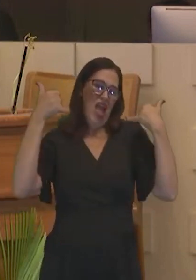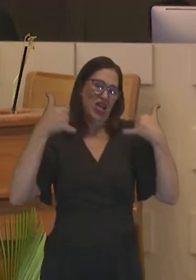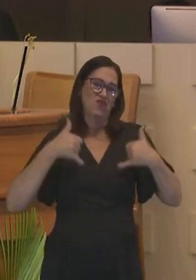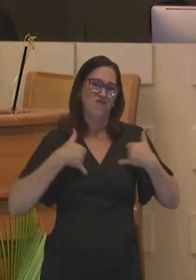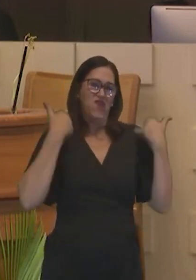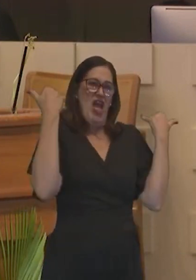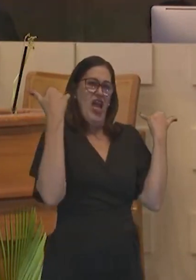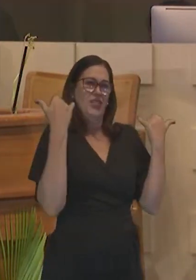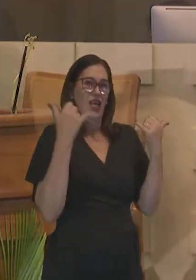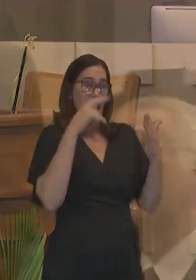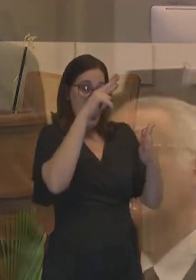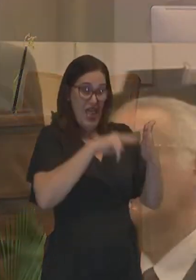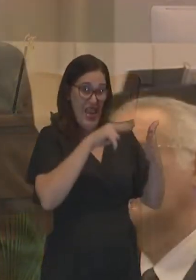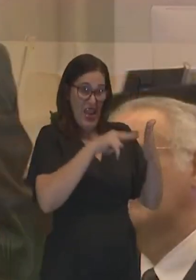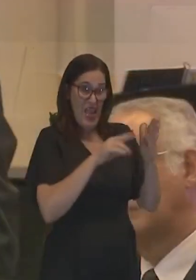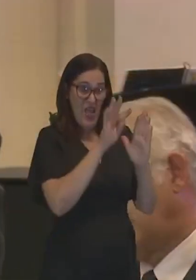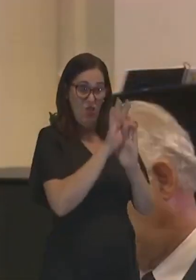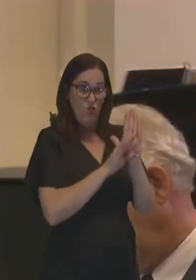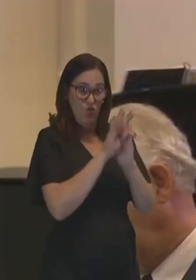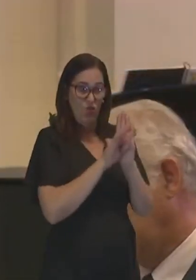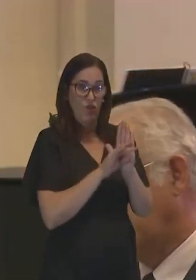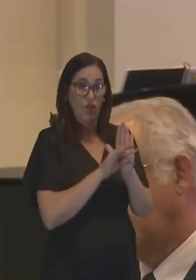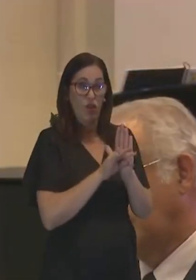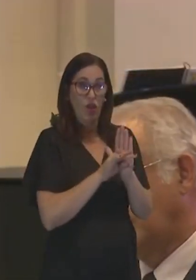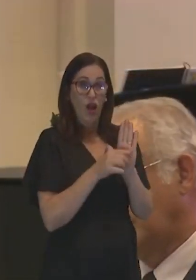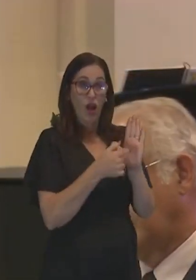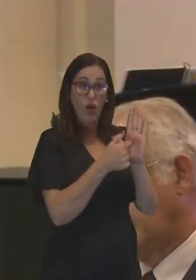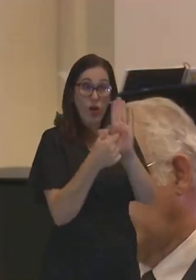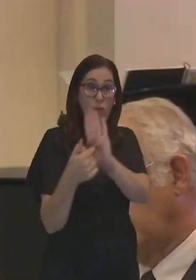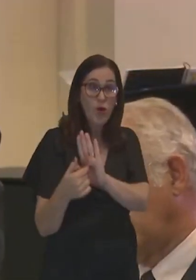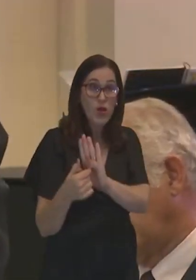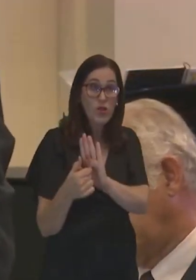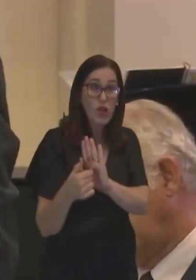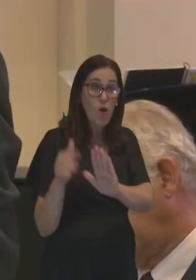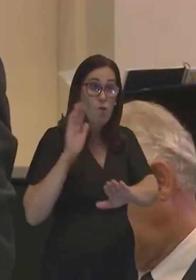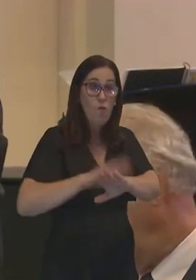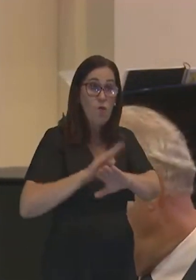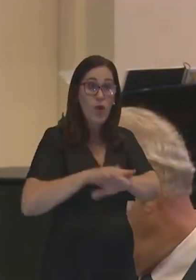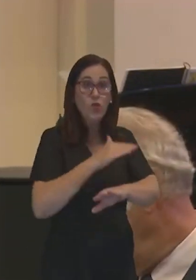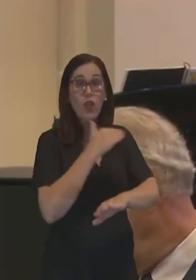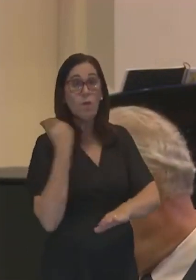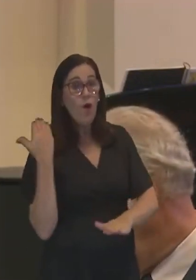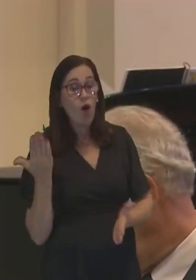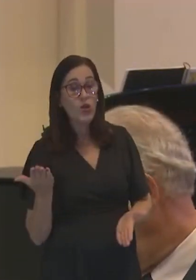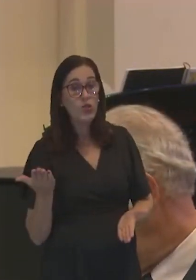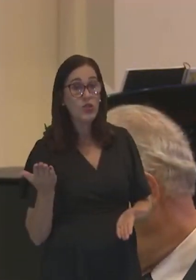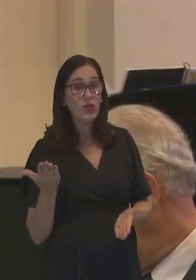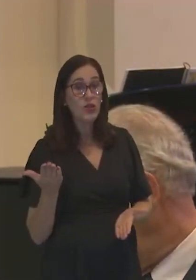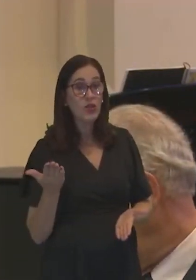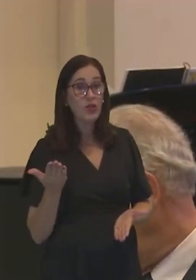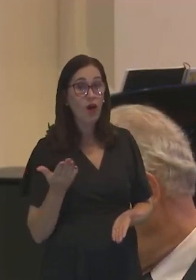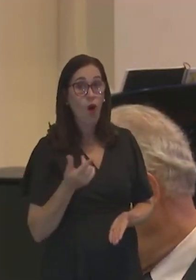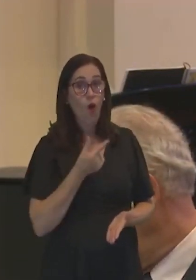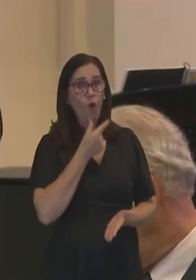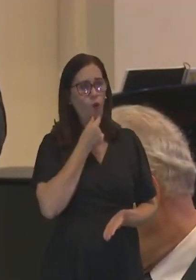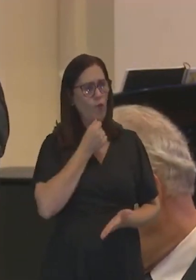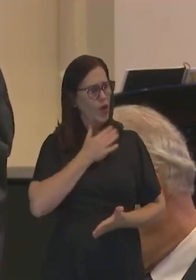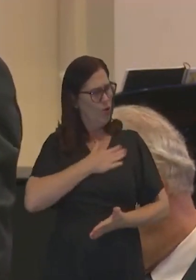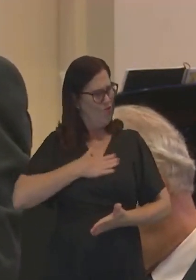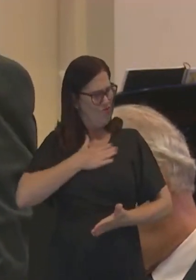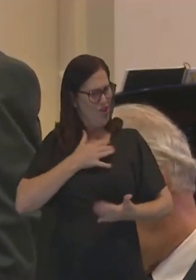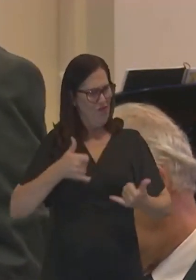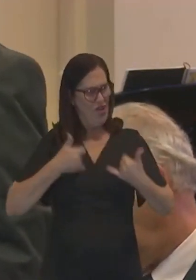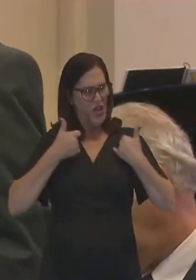que acabamos de ler, ele agora fala no luto. É interessante que um homem que gostava tanto de festas agora diz que é